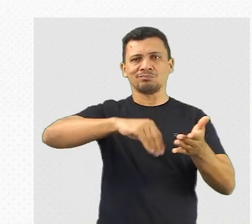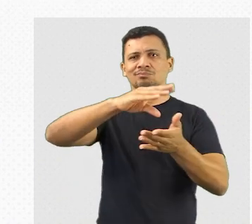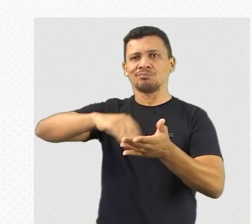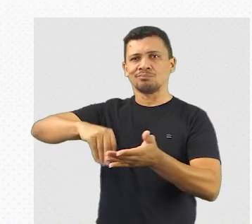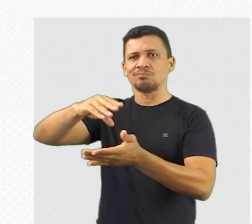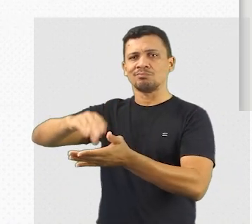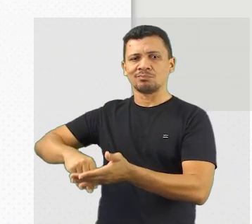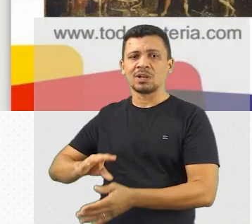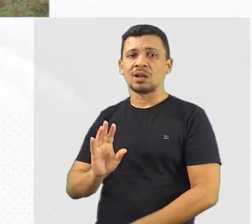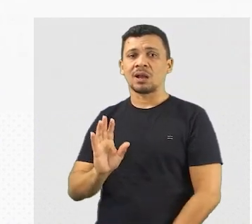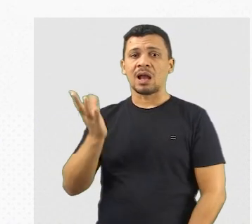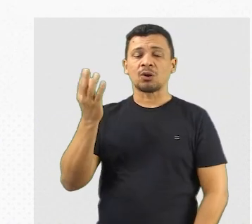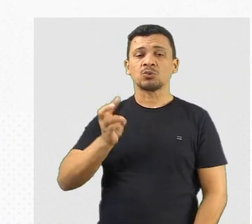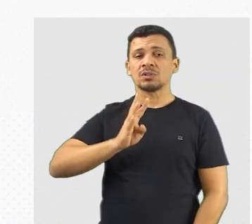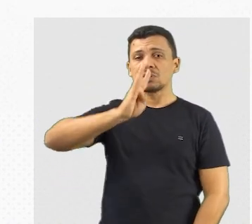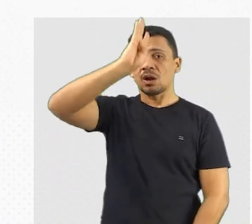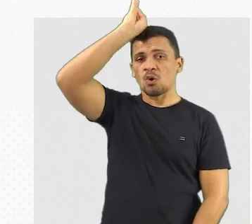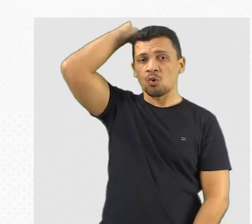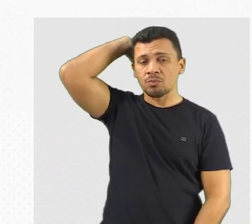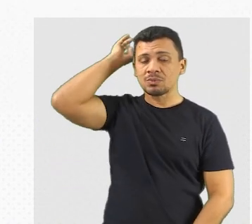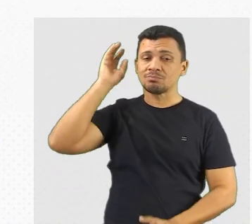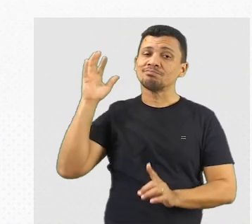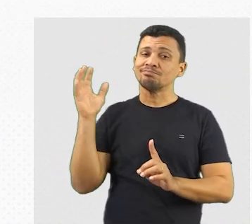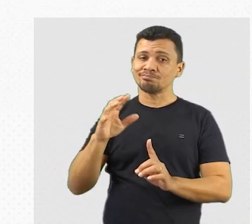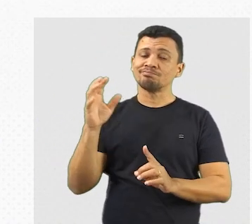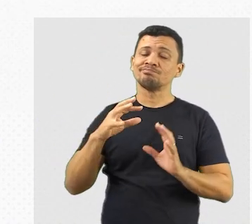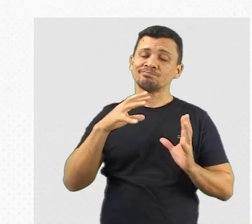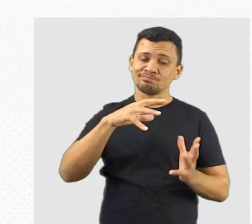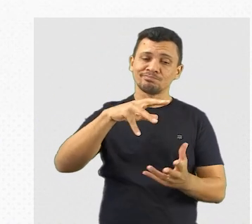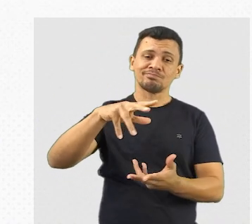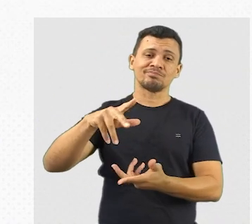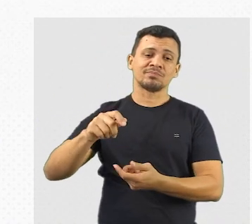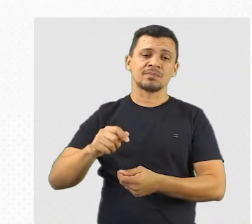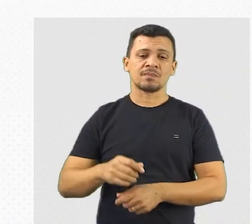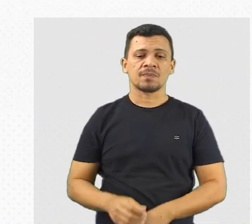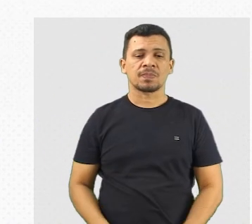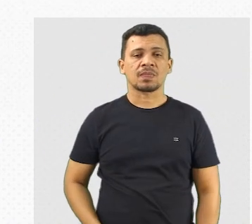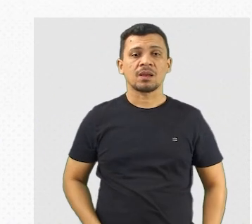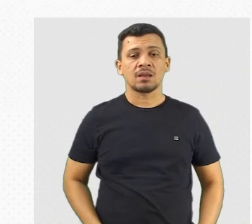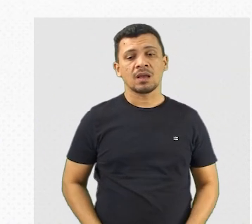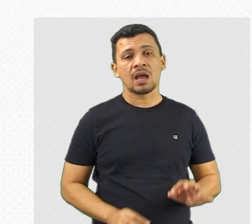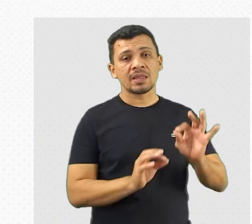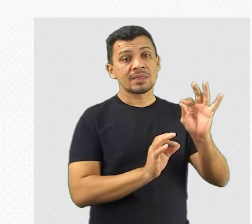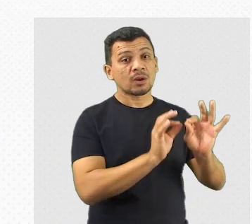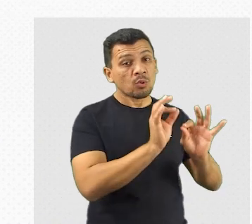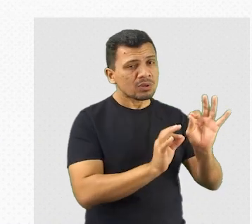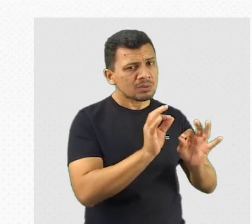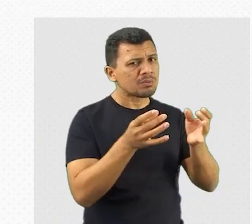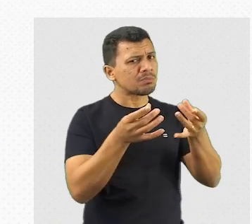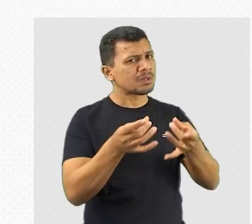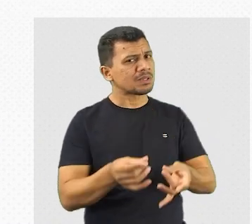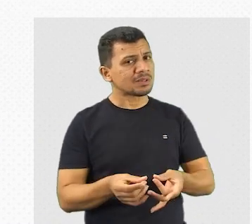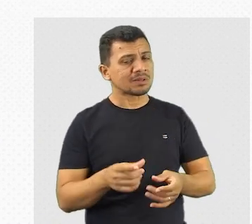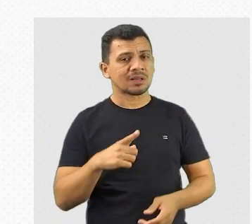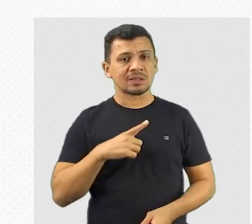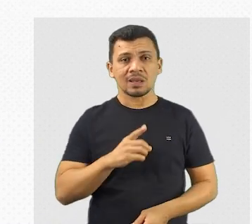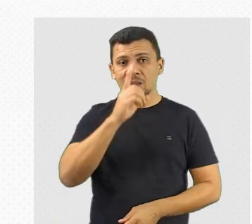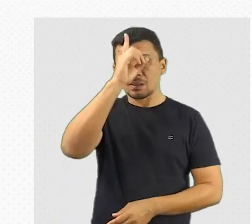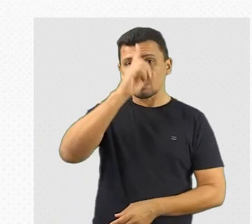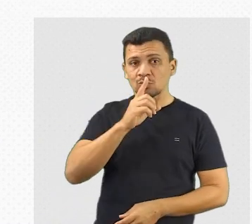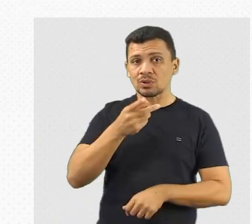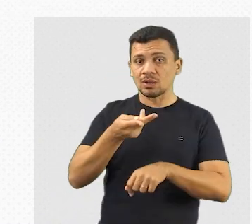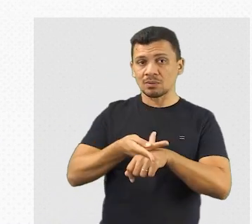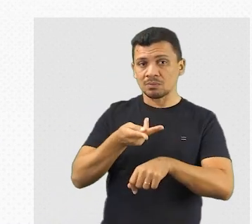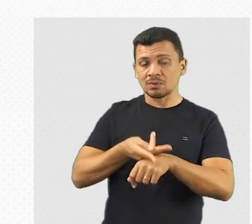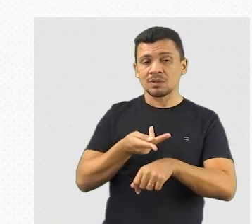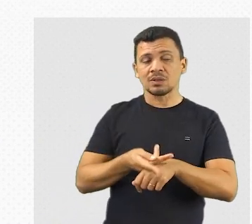funcionava na Roma Antiga e acaba influenciando o resto do mundo. Pois é. A decoração é mais detalhada, os elementos são dourados, são prateados,